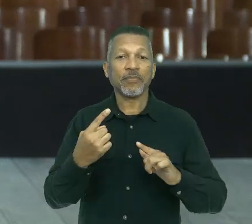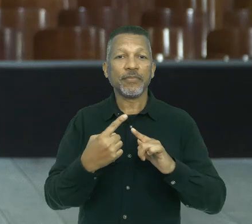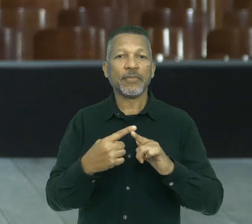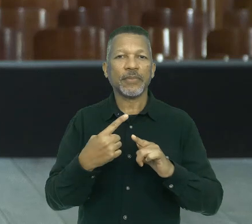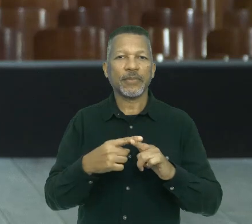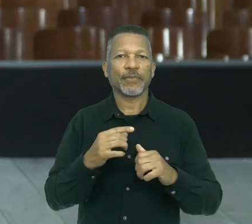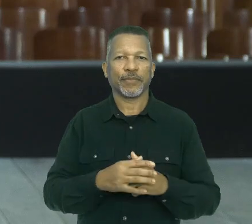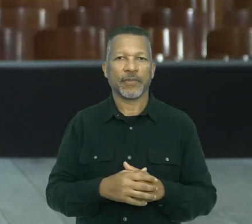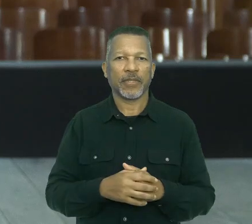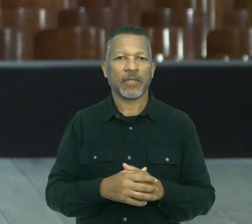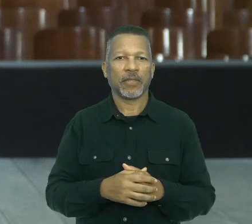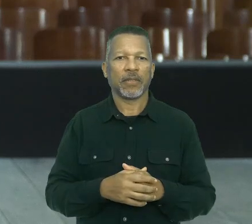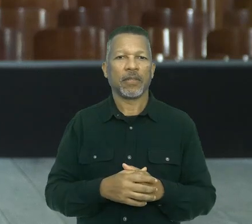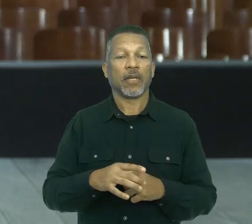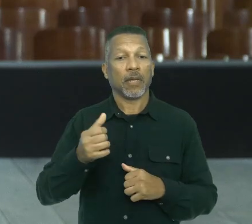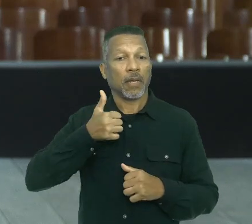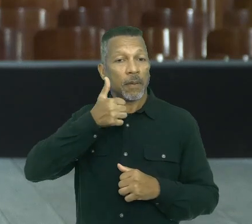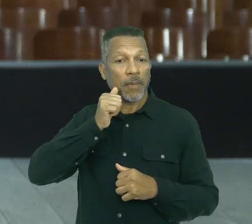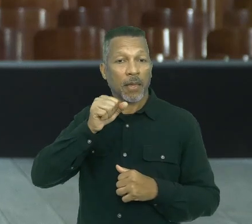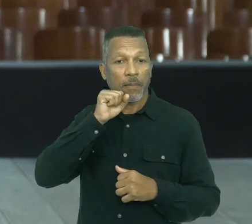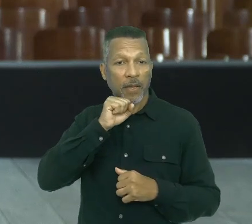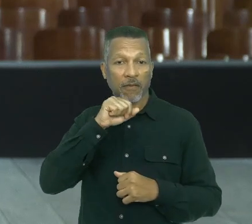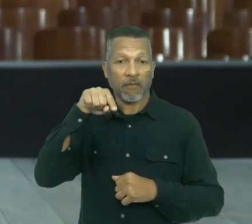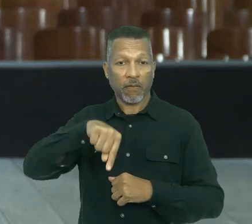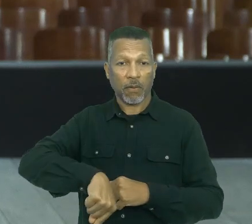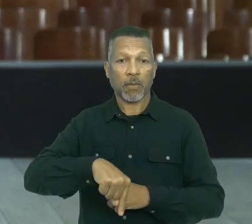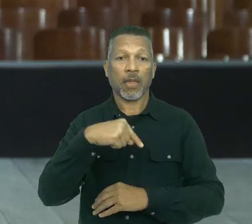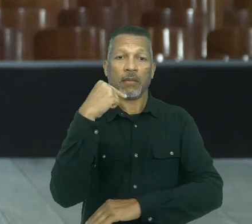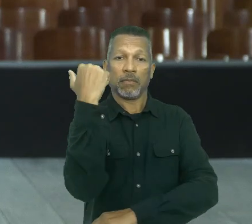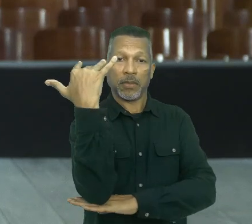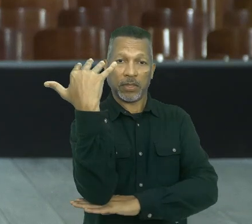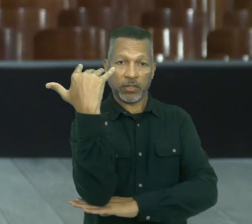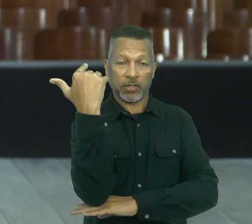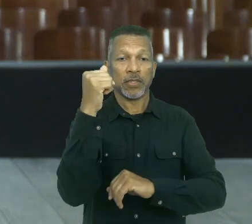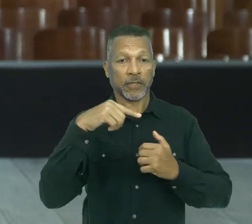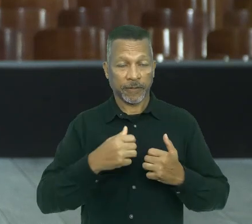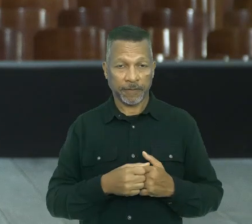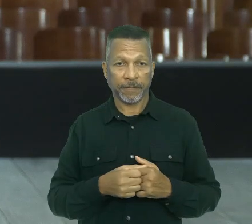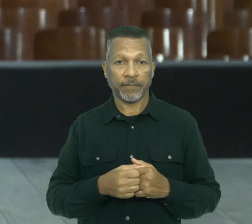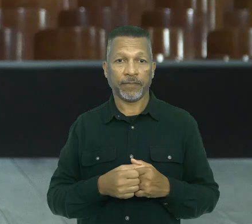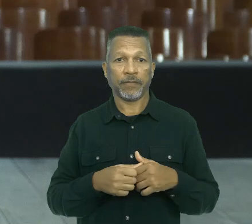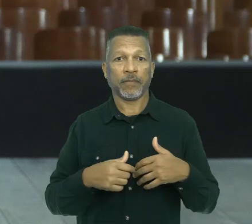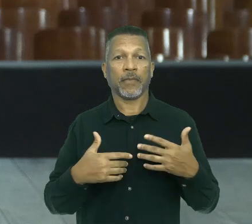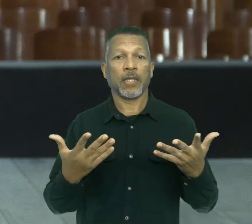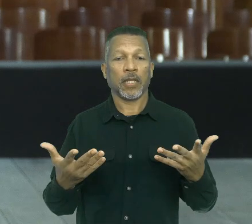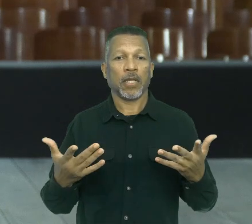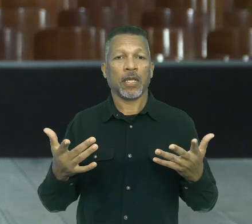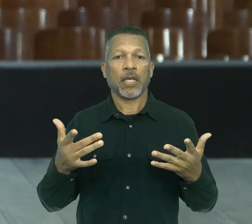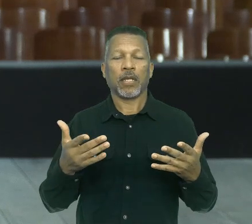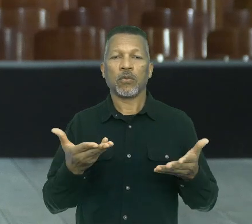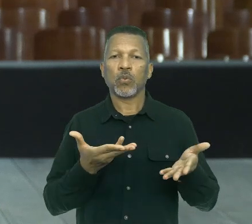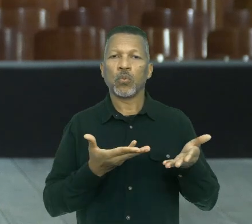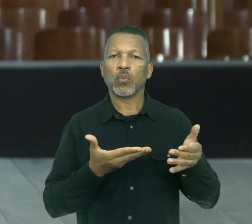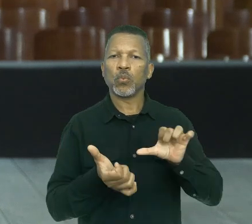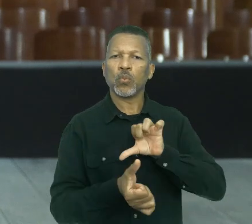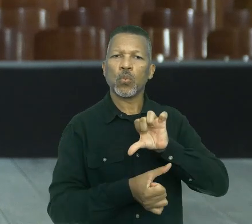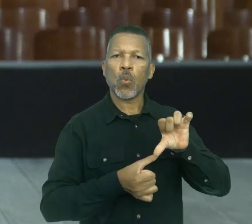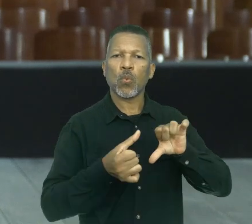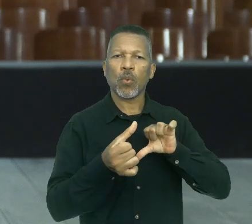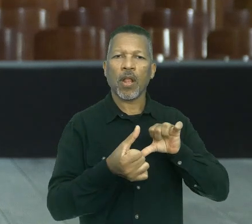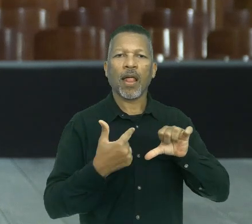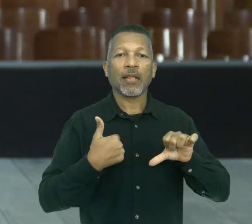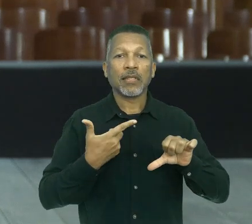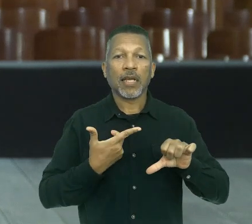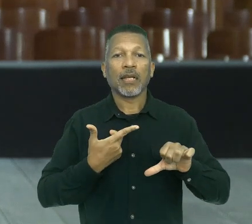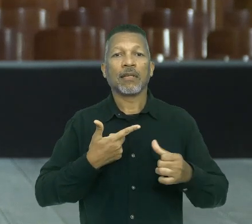Porque minha mãe veio para Ipatinga e, em troca, ela quis dar aulas